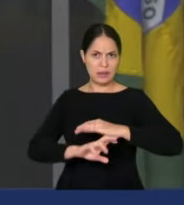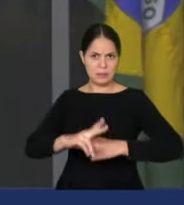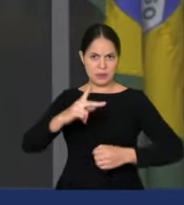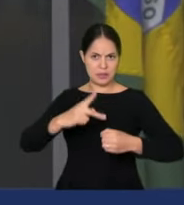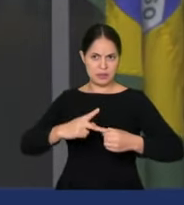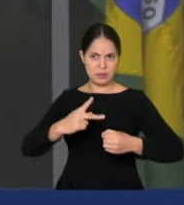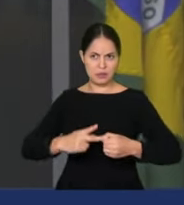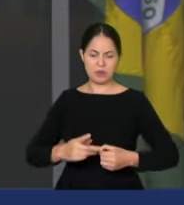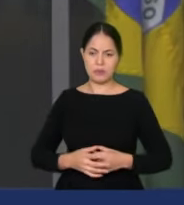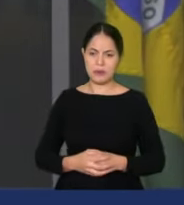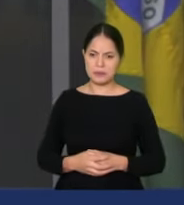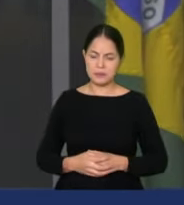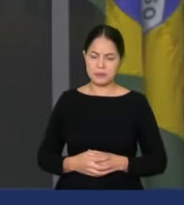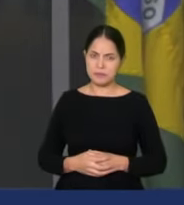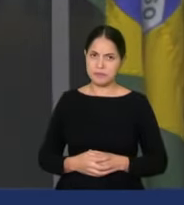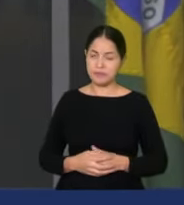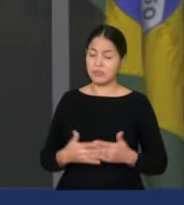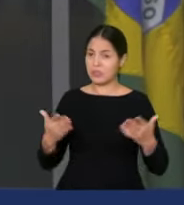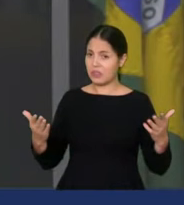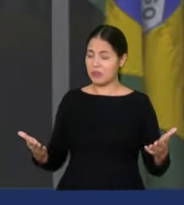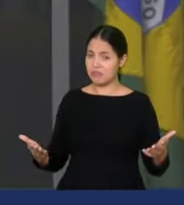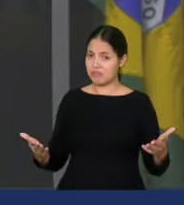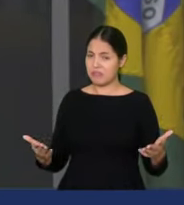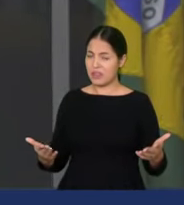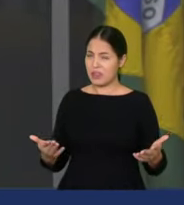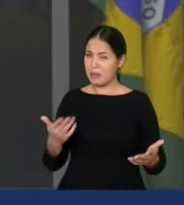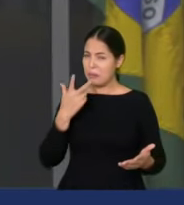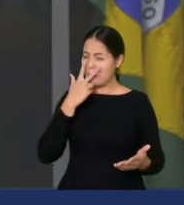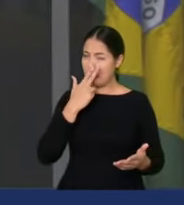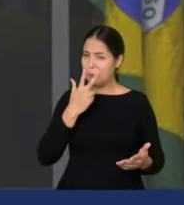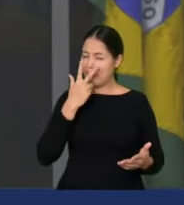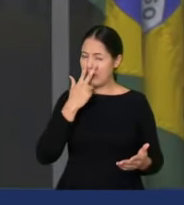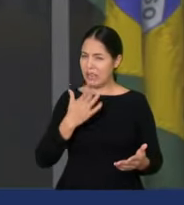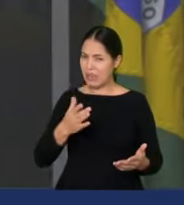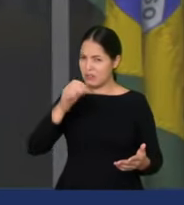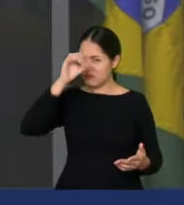que há uma ignorância